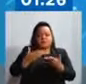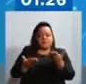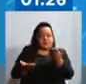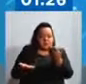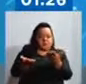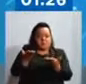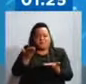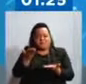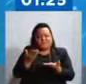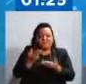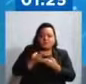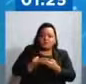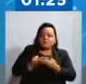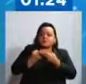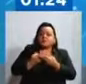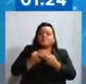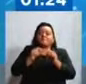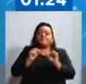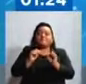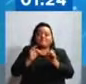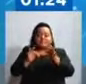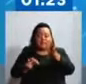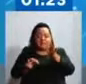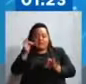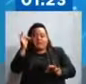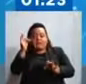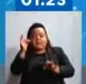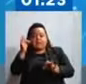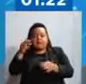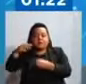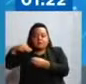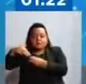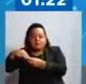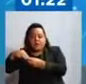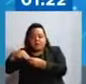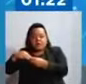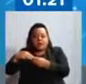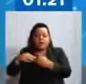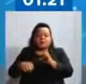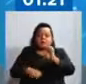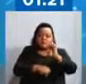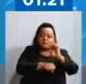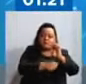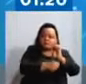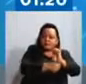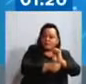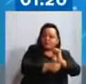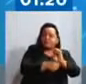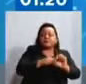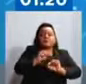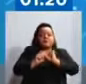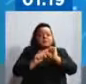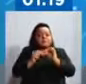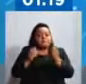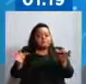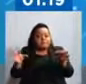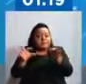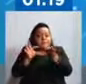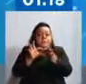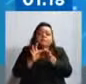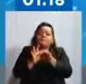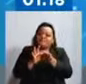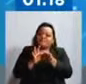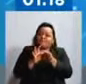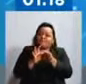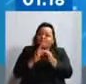federais, estadual e municipal. Prefeito, que briga com o governador, não tem conhecimento técnico ou é burro? Isso eu não